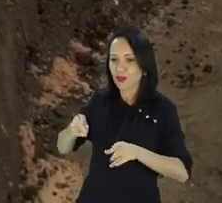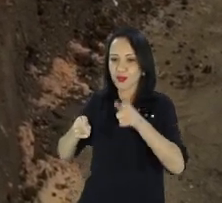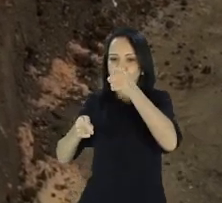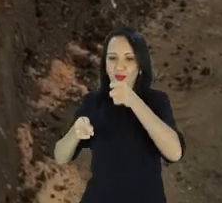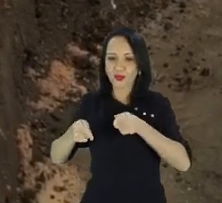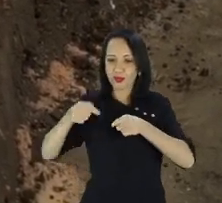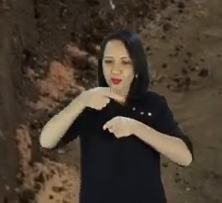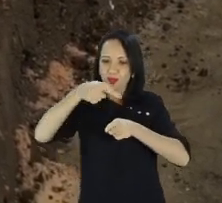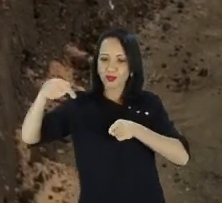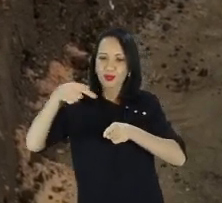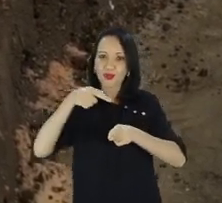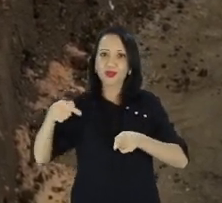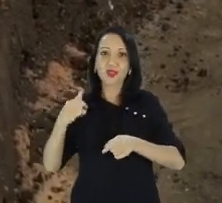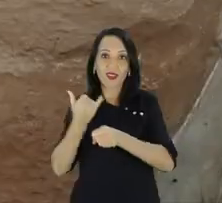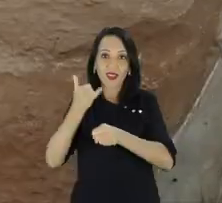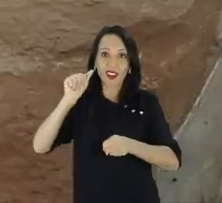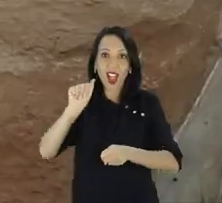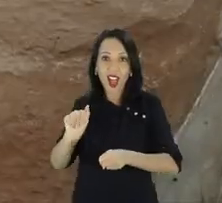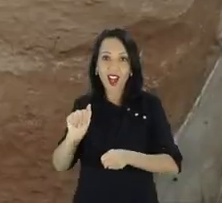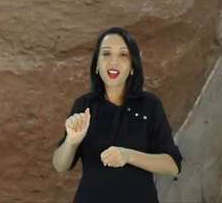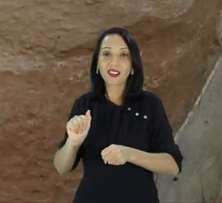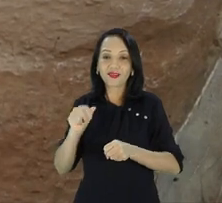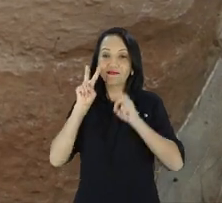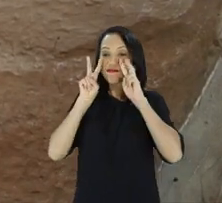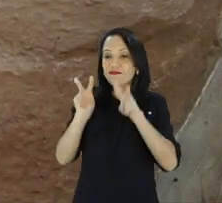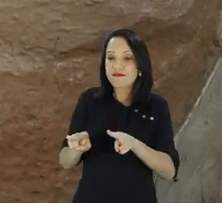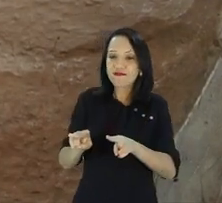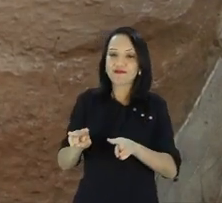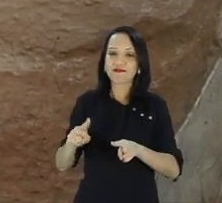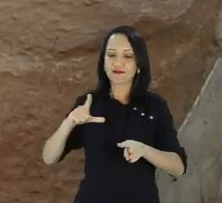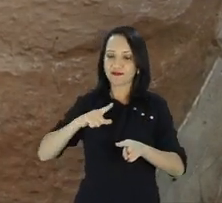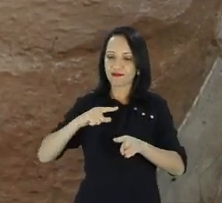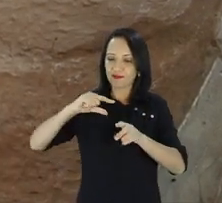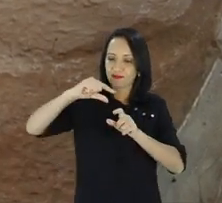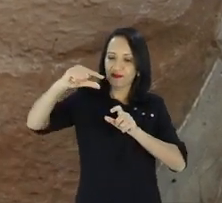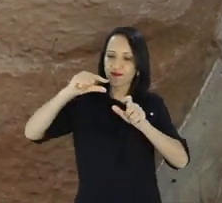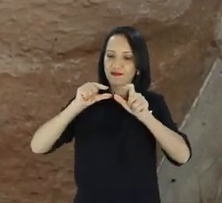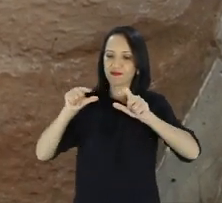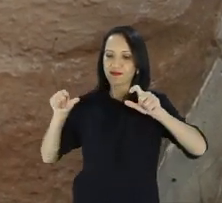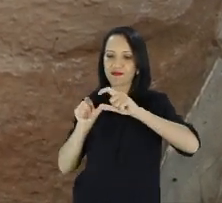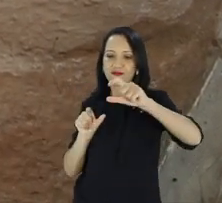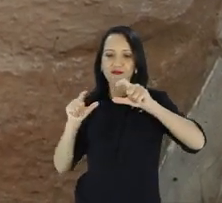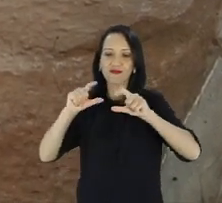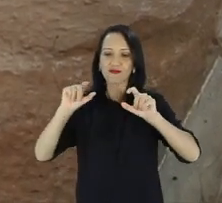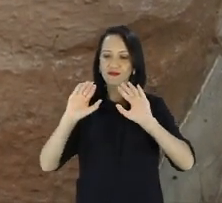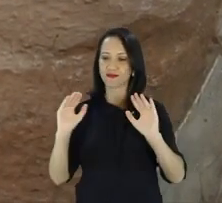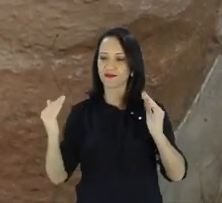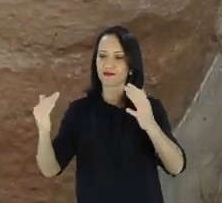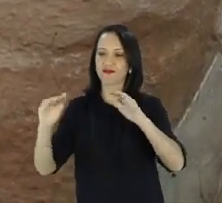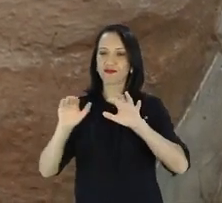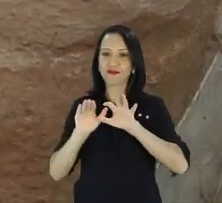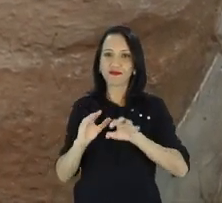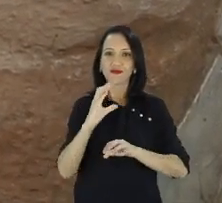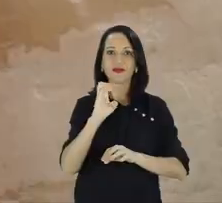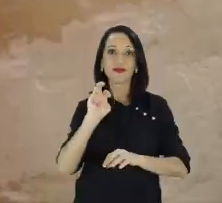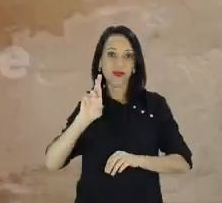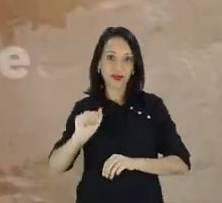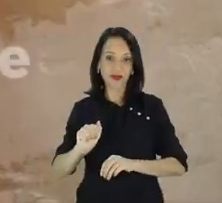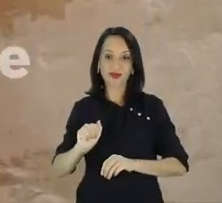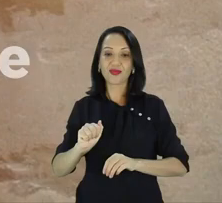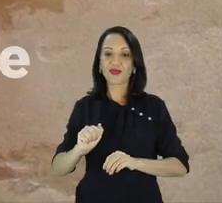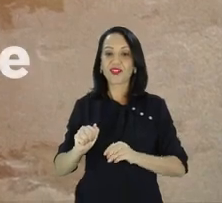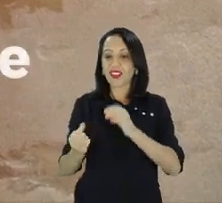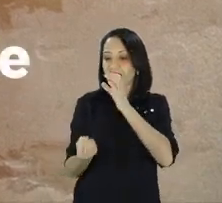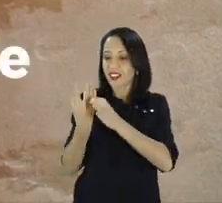esses canais em alumínio que vocês estão vendo para que o alumínio tenha por onde fluir tira-se o molde de cera de dentro